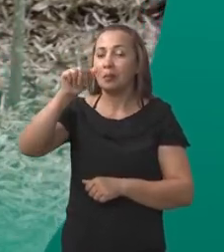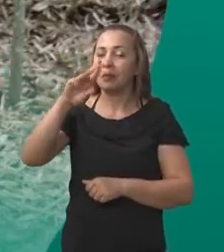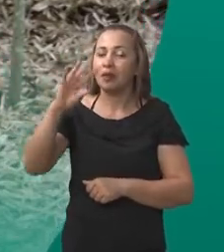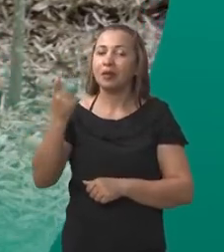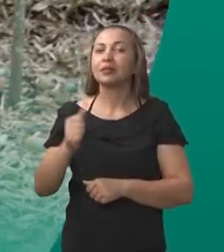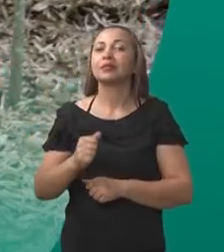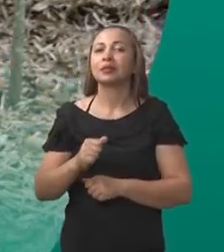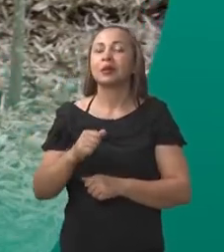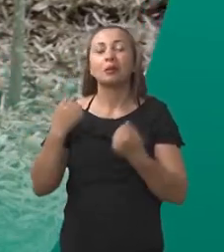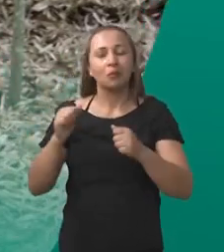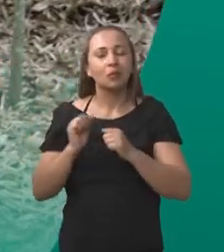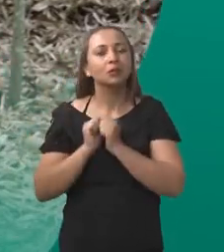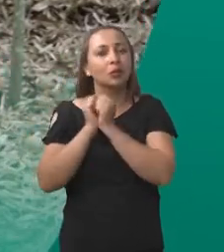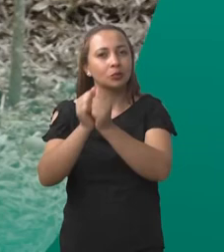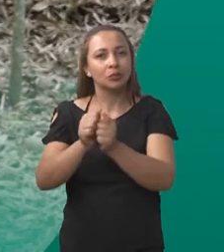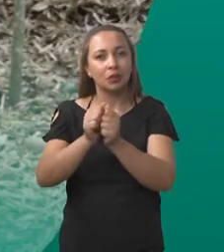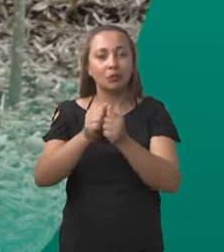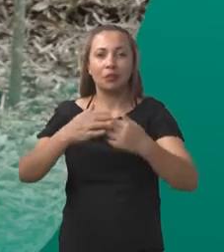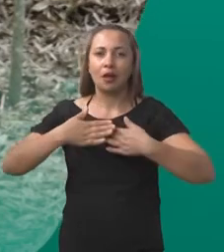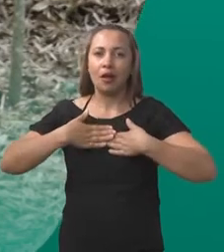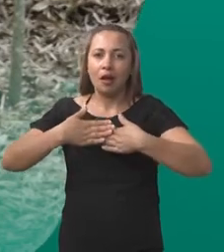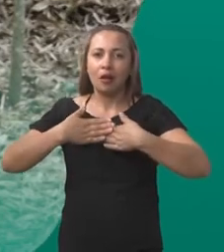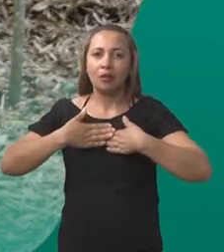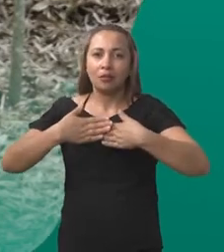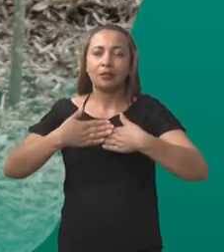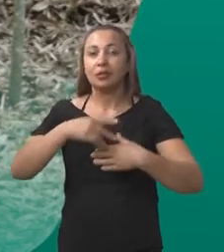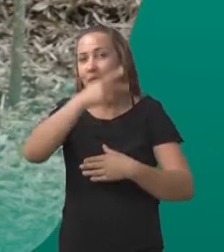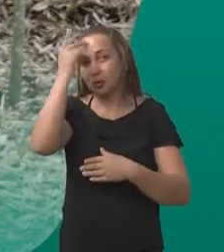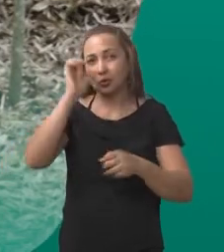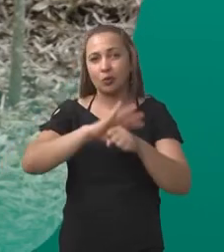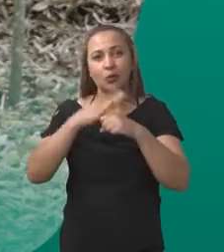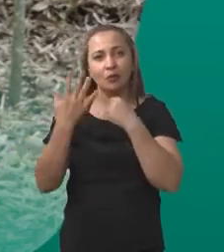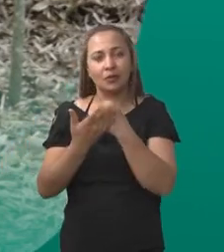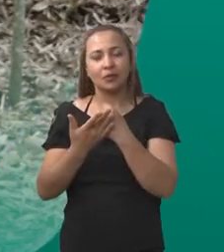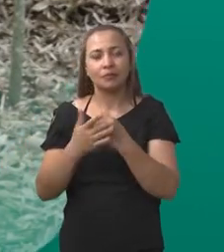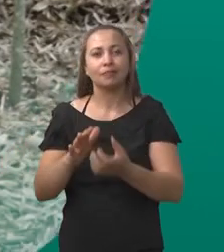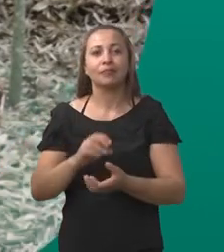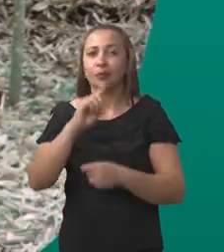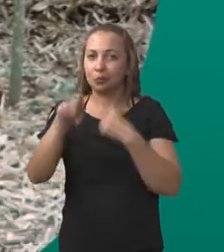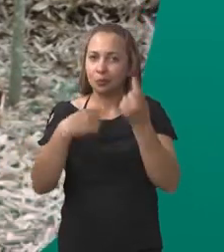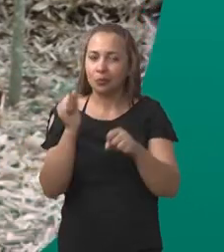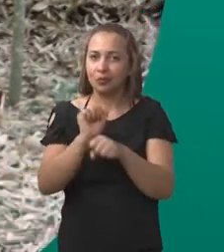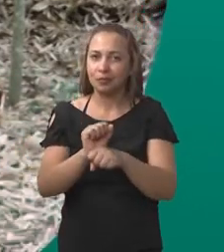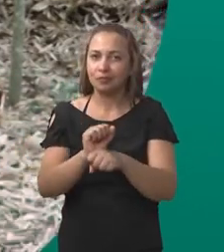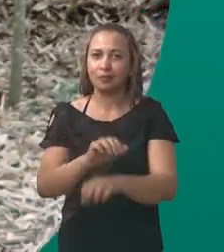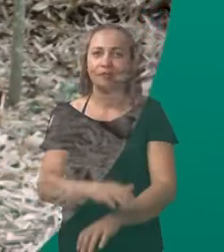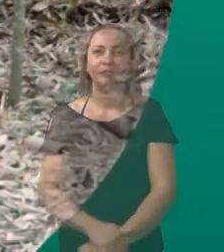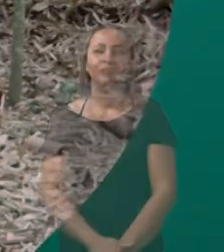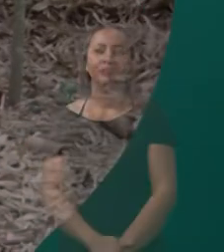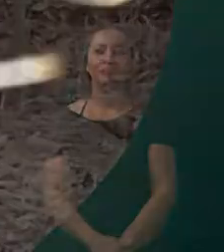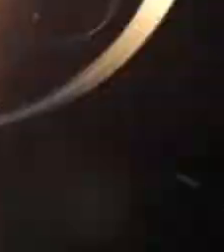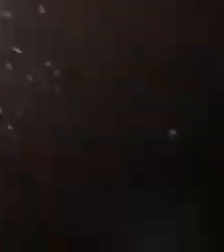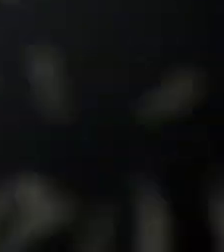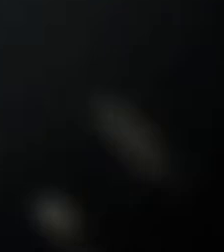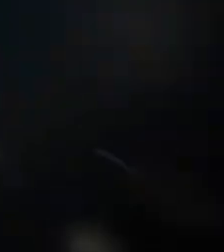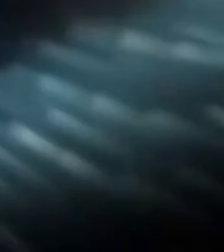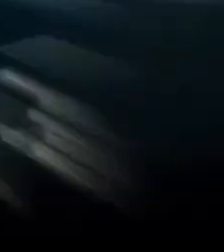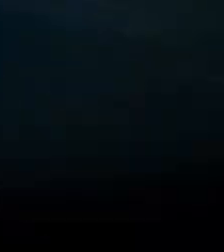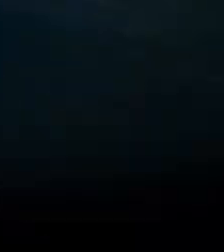Maranhão, que promete ser um aliado na reanimação dos pacientes vítimas do coronavírus. É depois do intervalo.